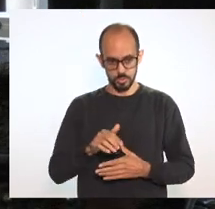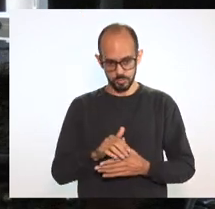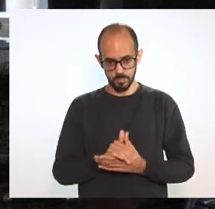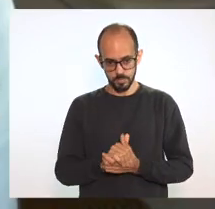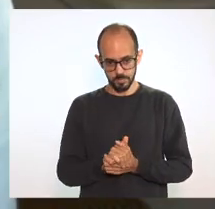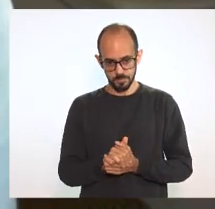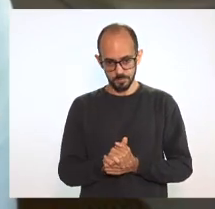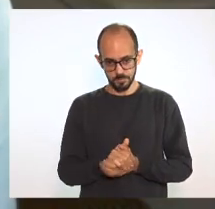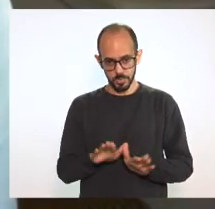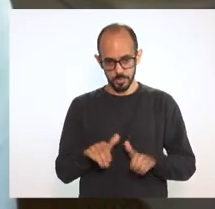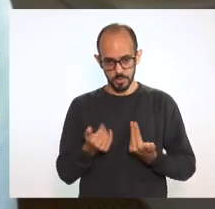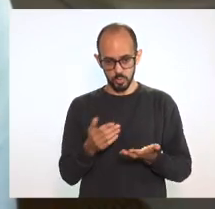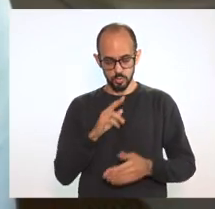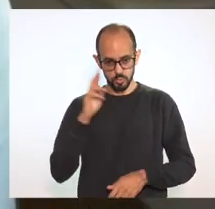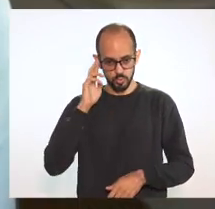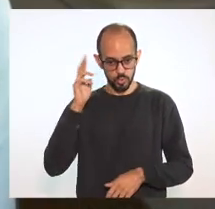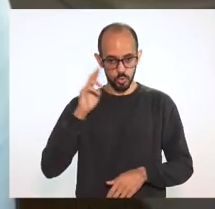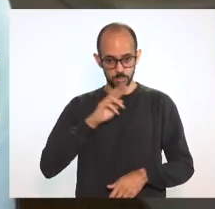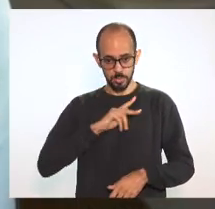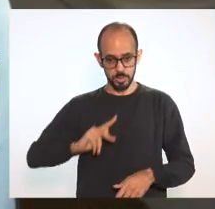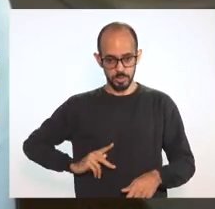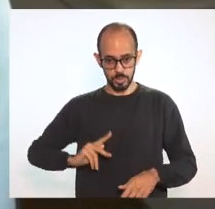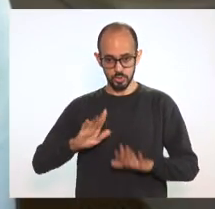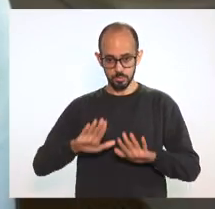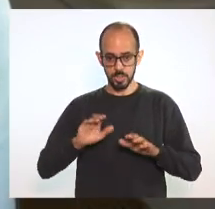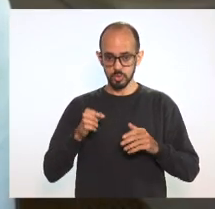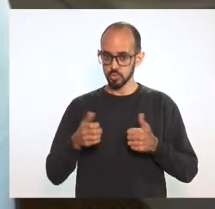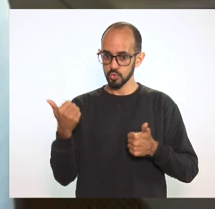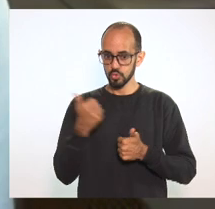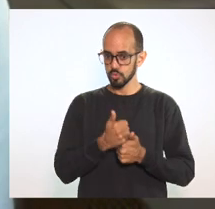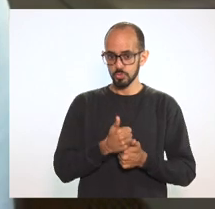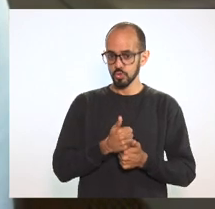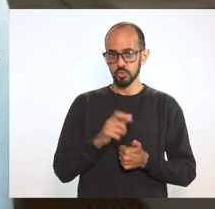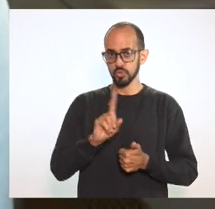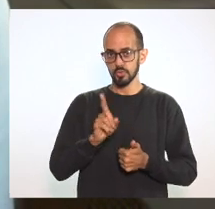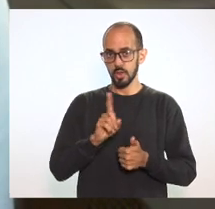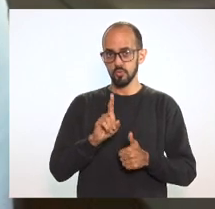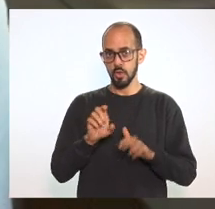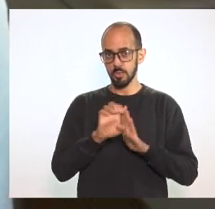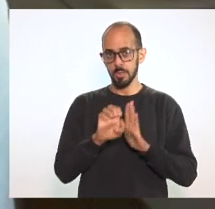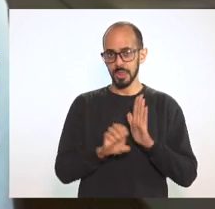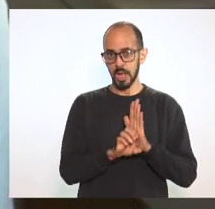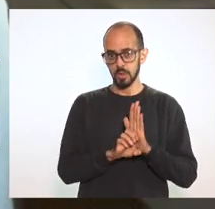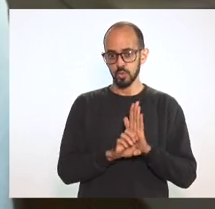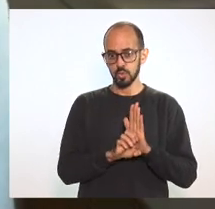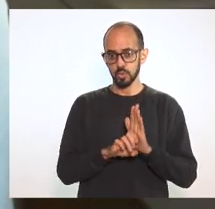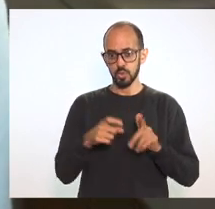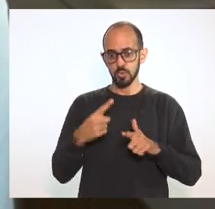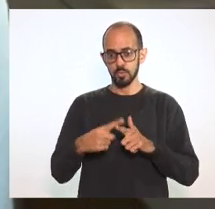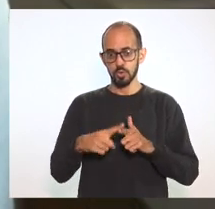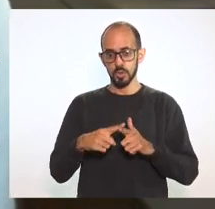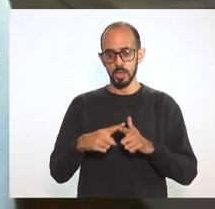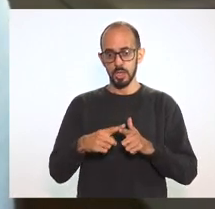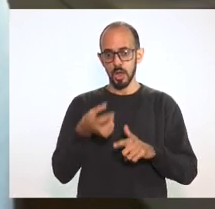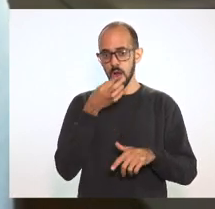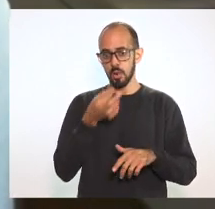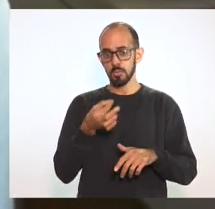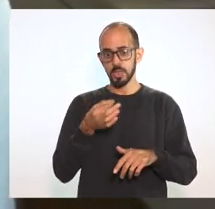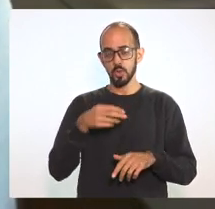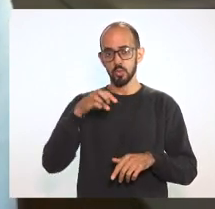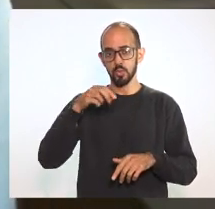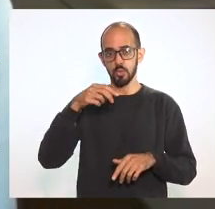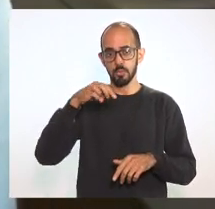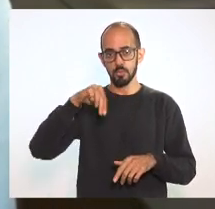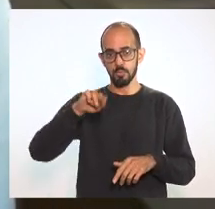Senhor presidente, o substitutivo não foi emendado, porque, no parecer do deputado Márcio Pacheco, ele deu